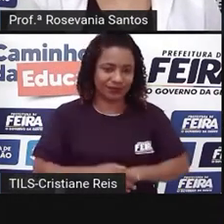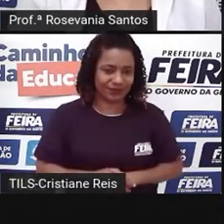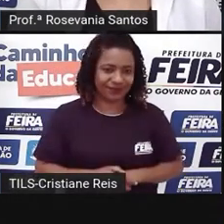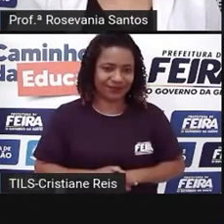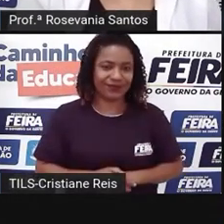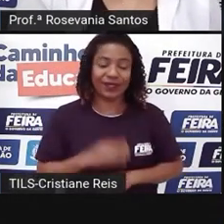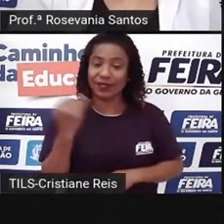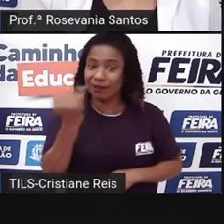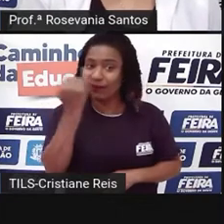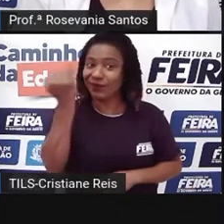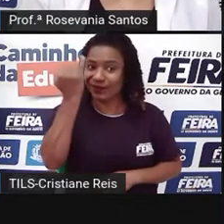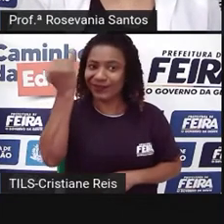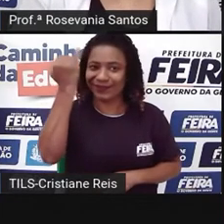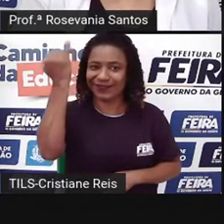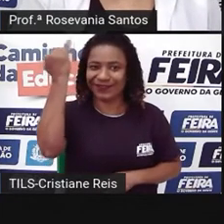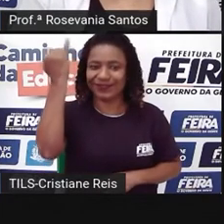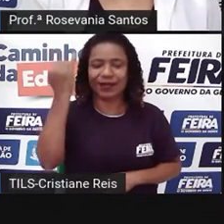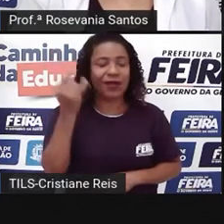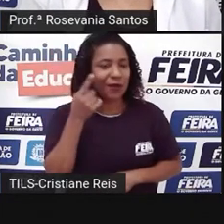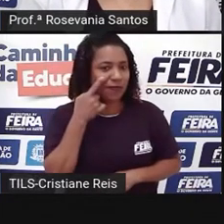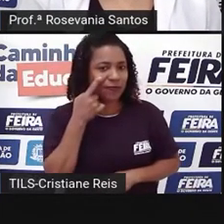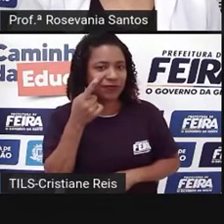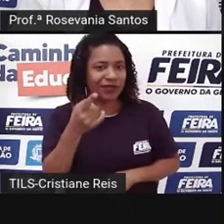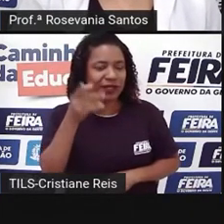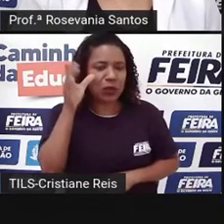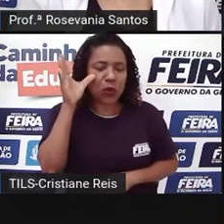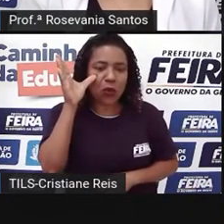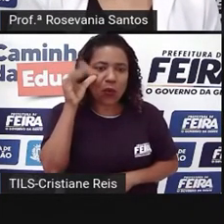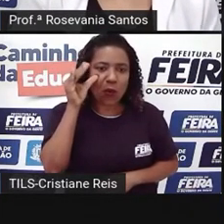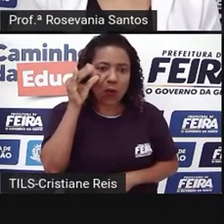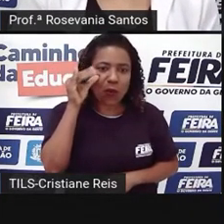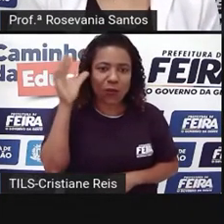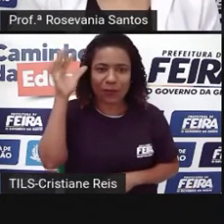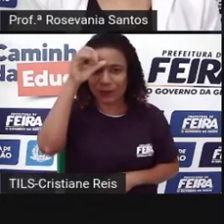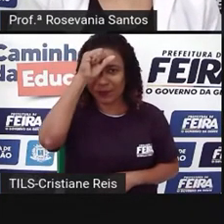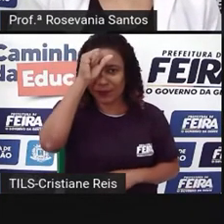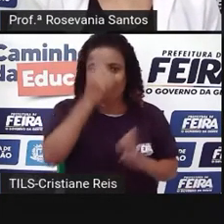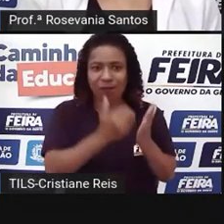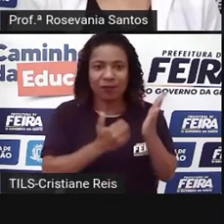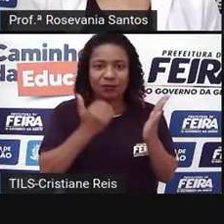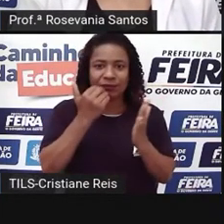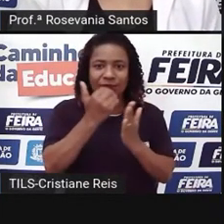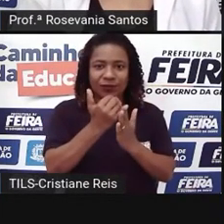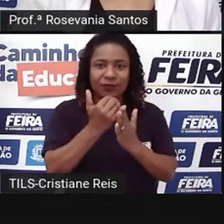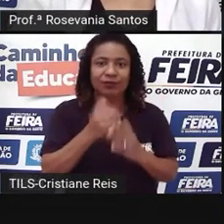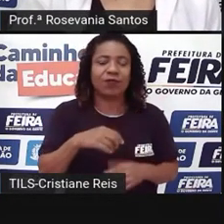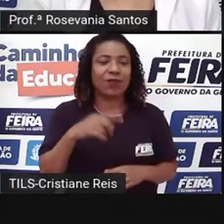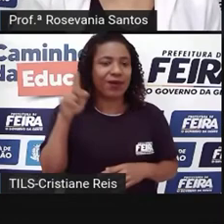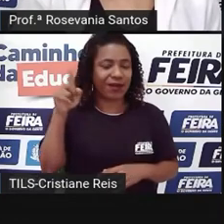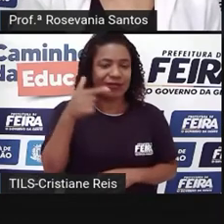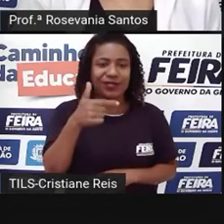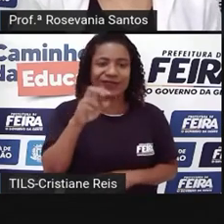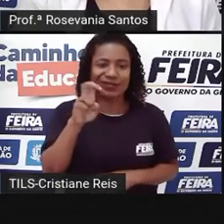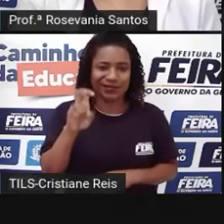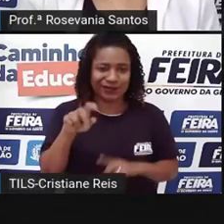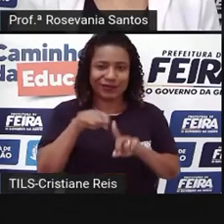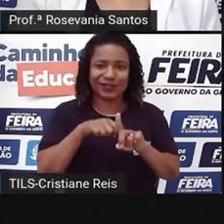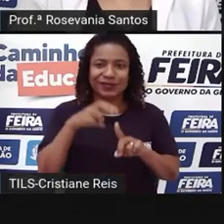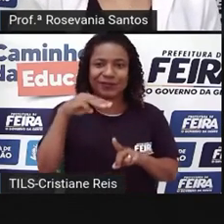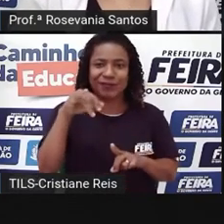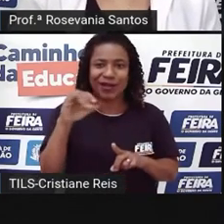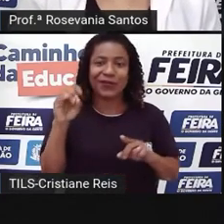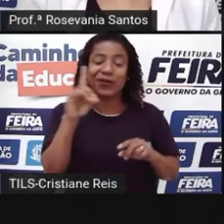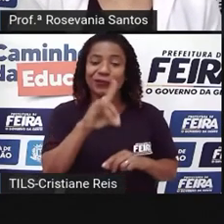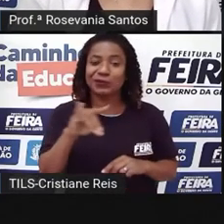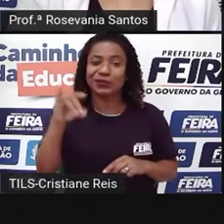importância. Separei aqui algumas curiosidades, né, que no dia 25 de maio é comemorado o Dia da África,